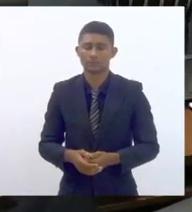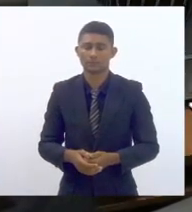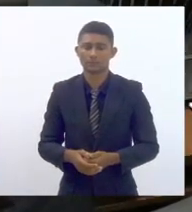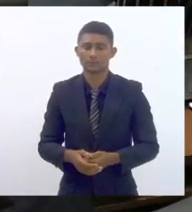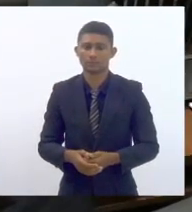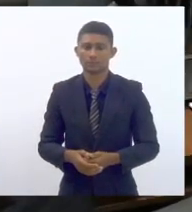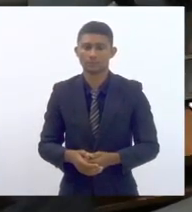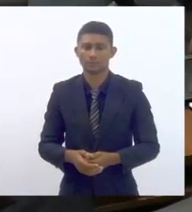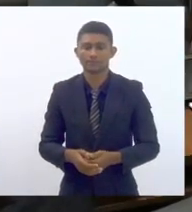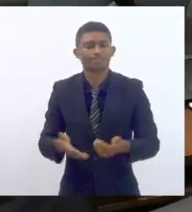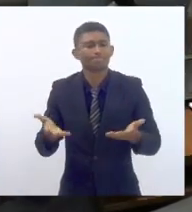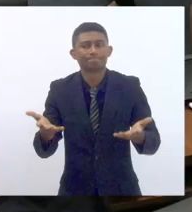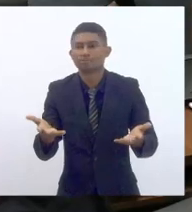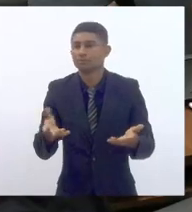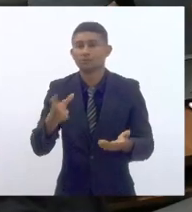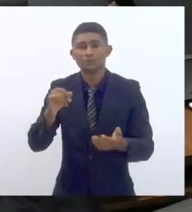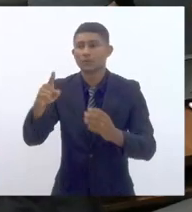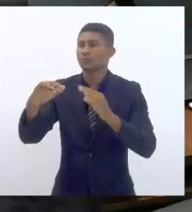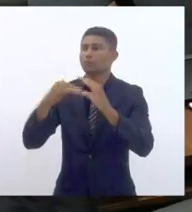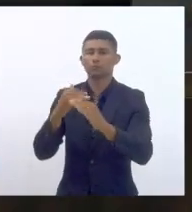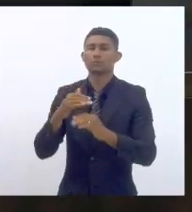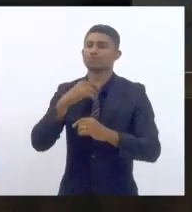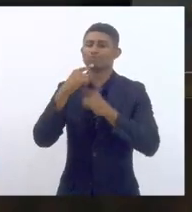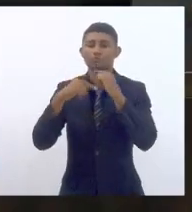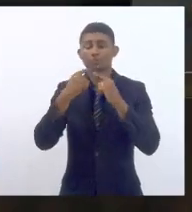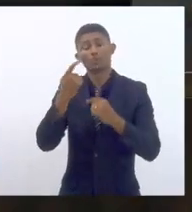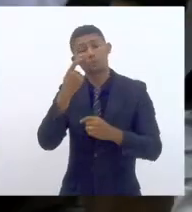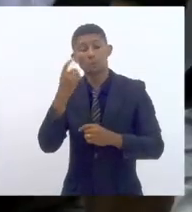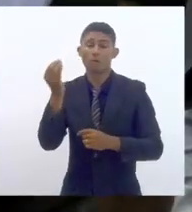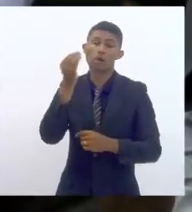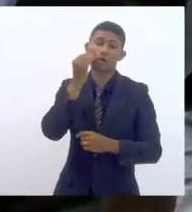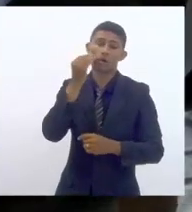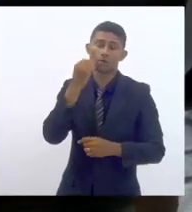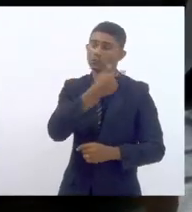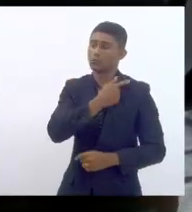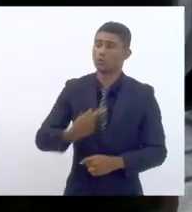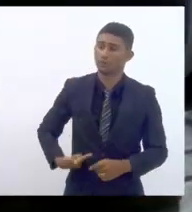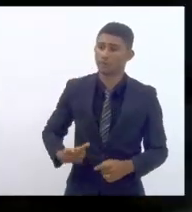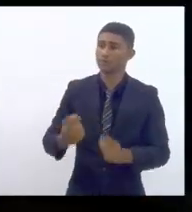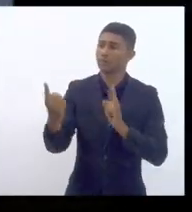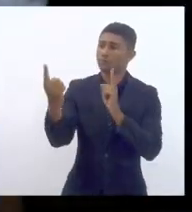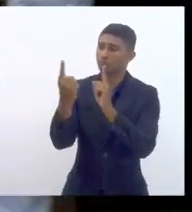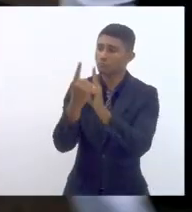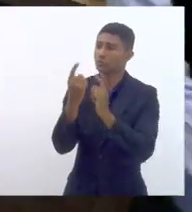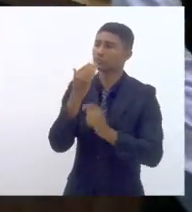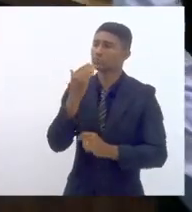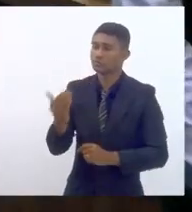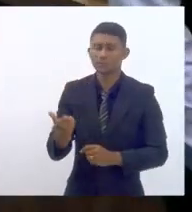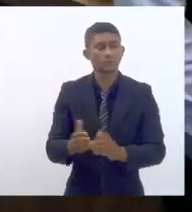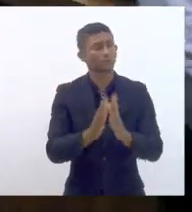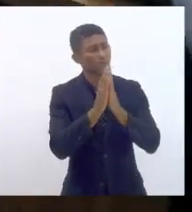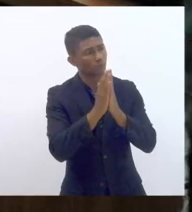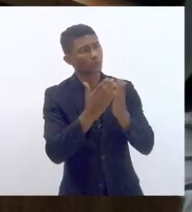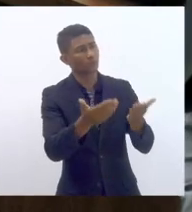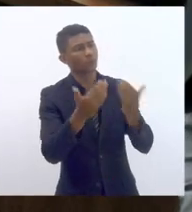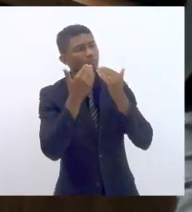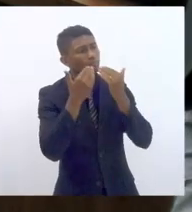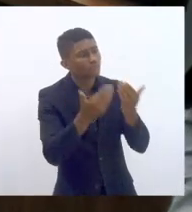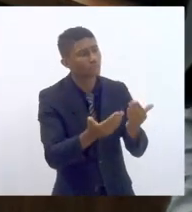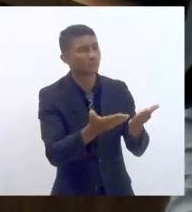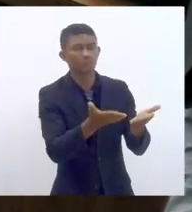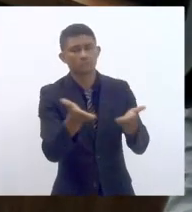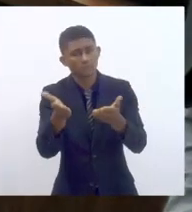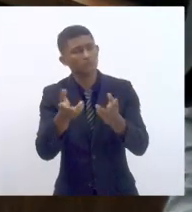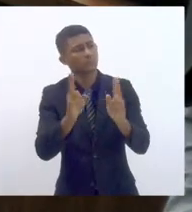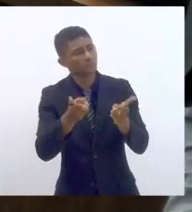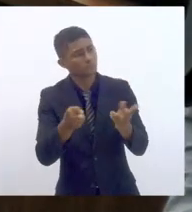Mas não adianta, você não chegar aqui, não adianta. Claro, vamos claro. Tentar conversar com o governo. Não, o apelo que faço a Vossa Excelência é que siga conversando, que já está conversando, para